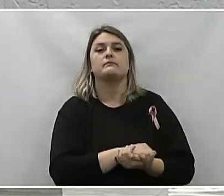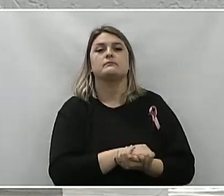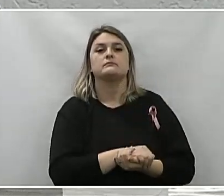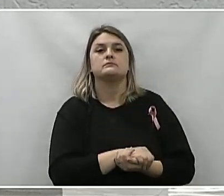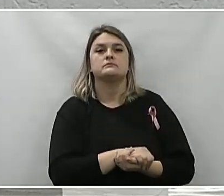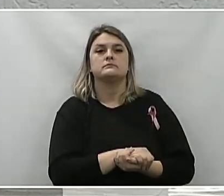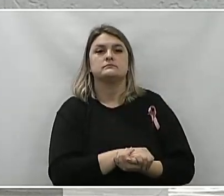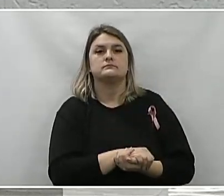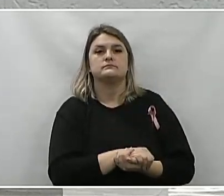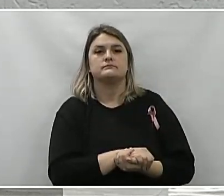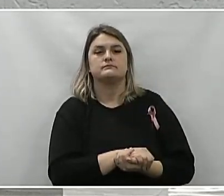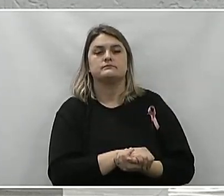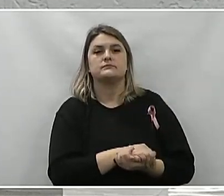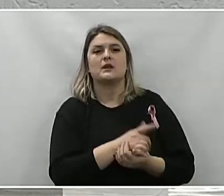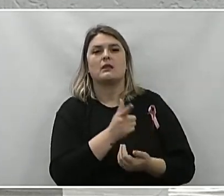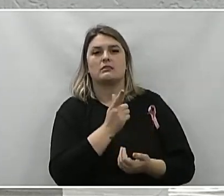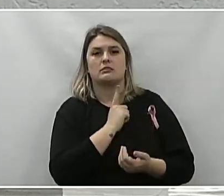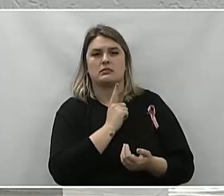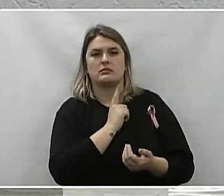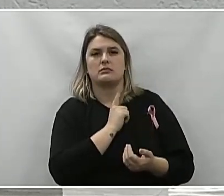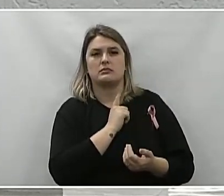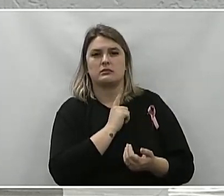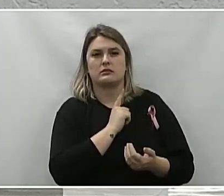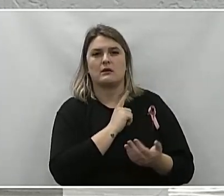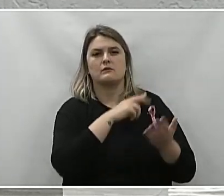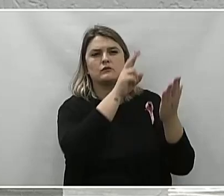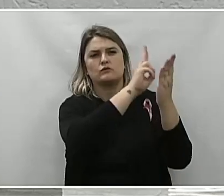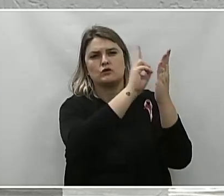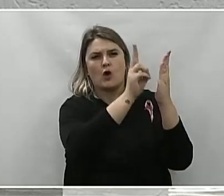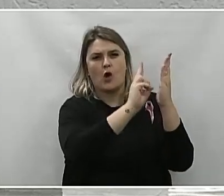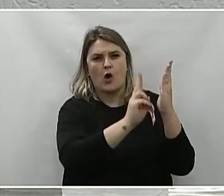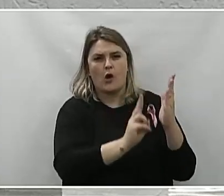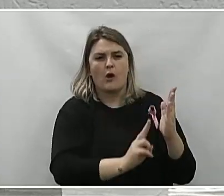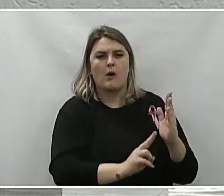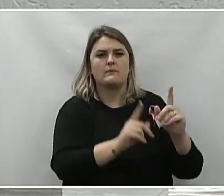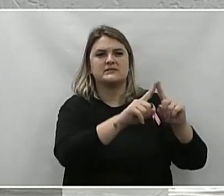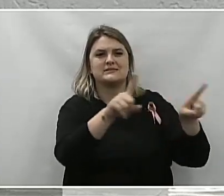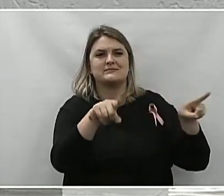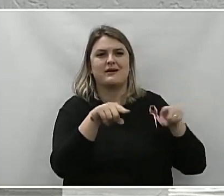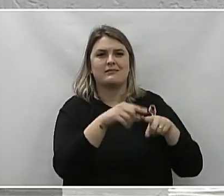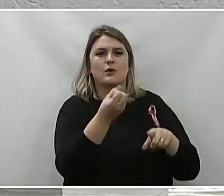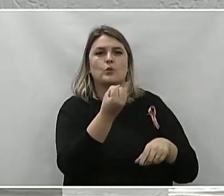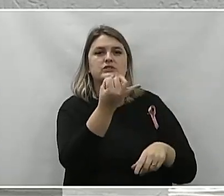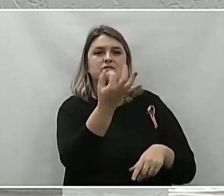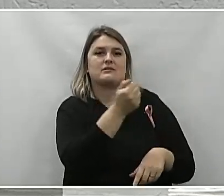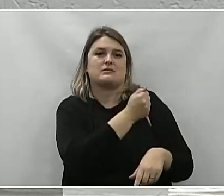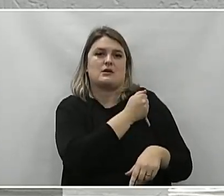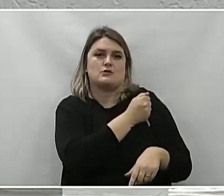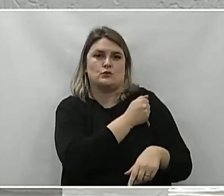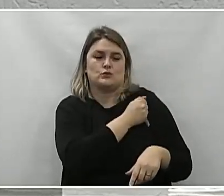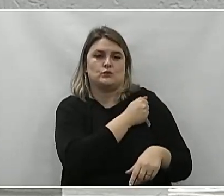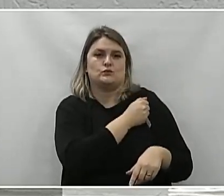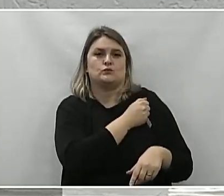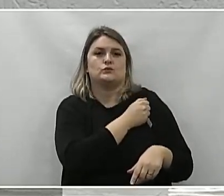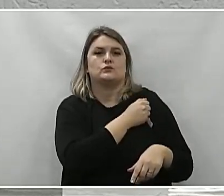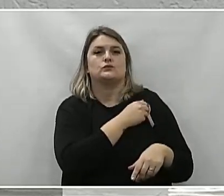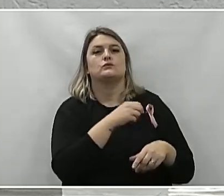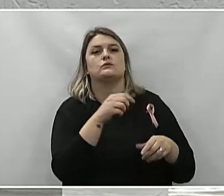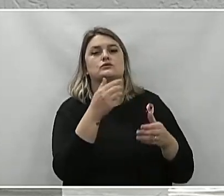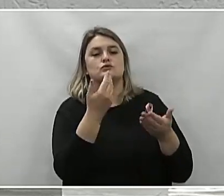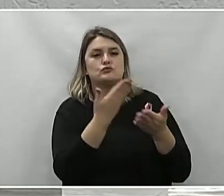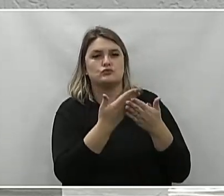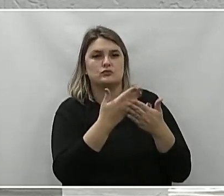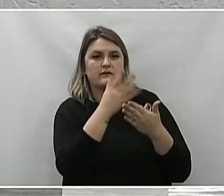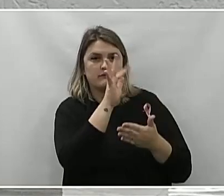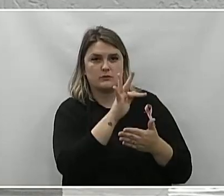UNIUBE considerando a relação das turmas e número de alunos por turma de cada curso de graduação